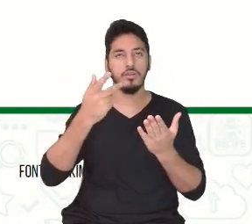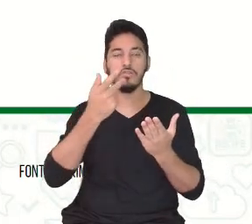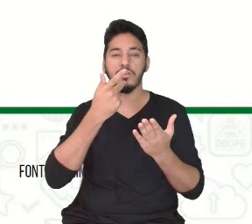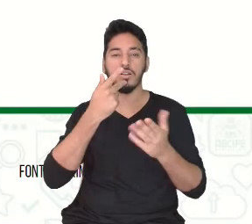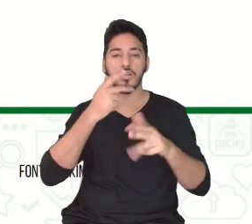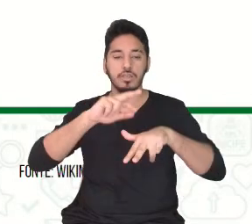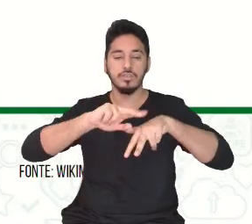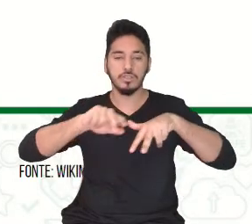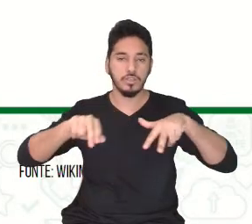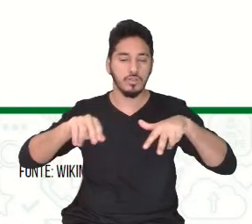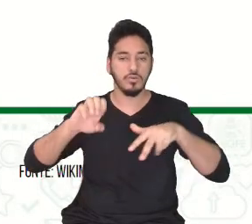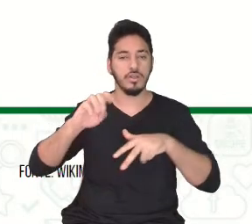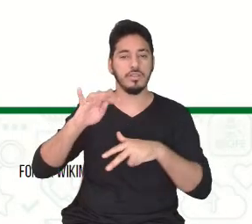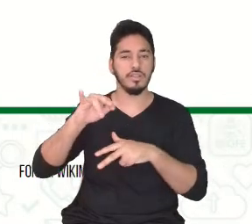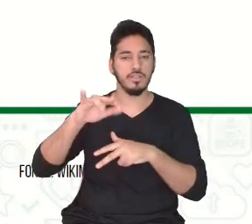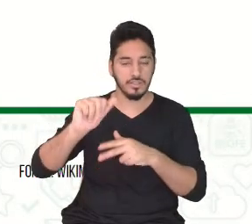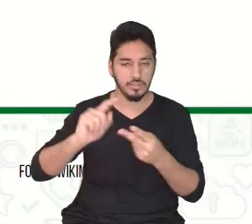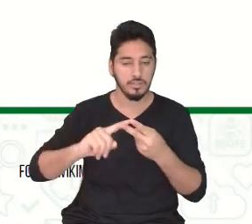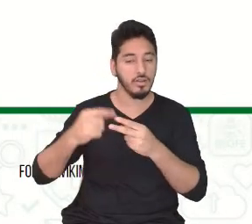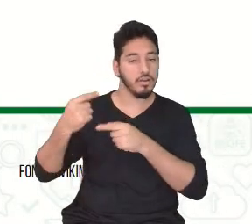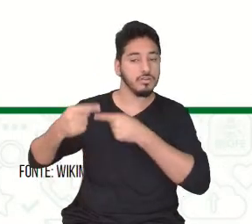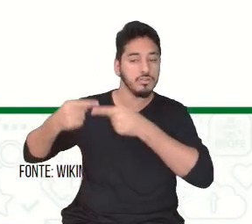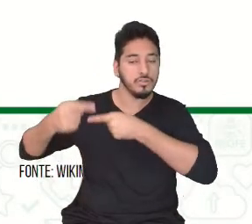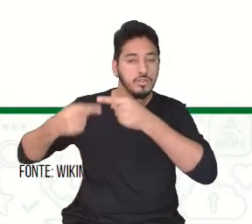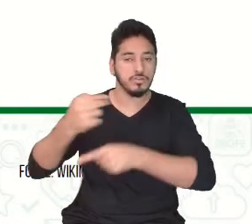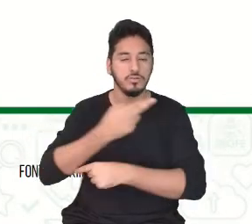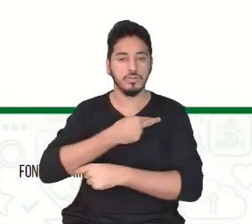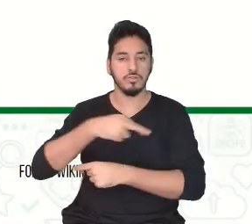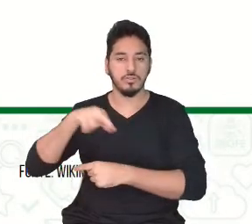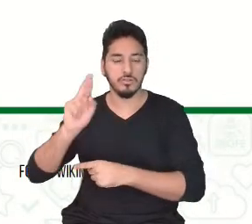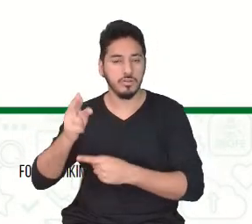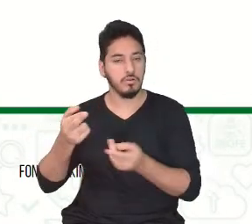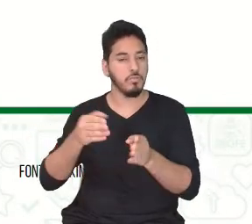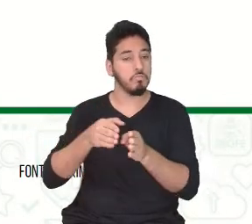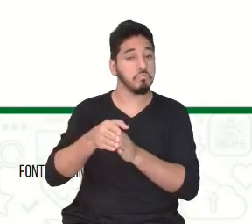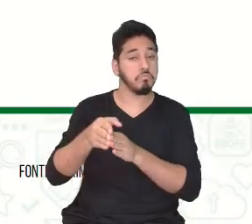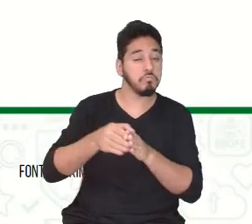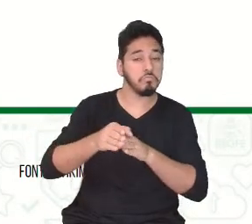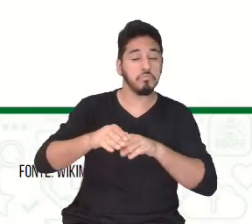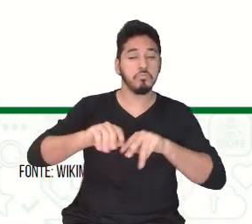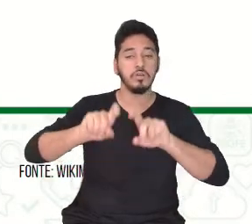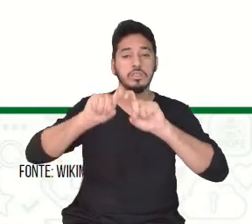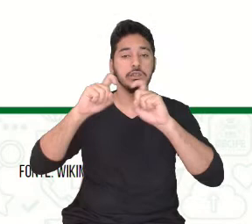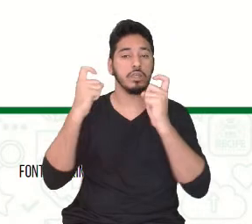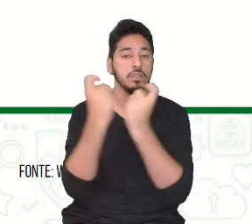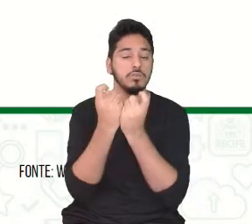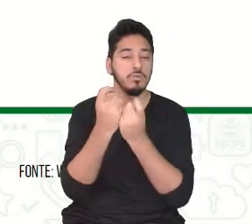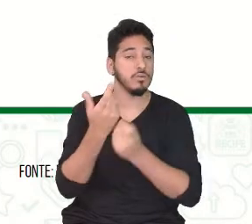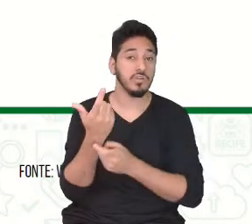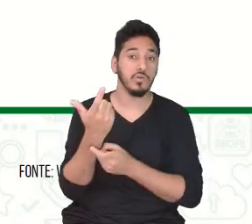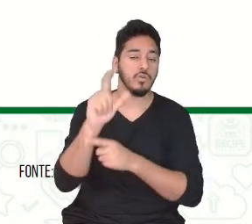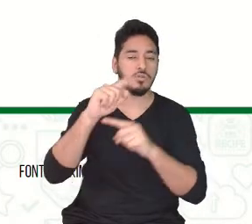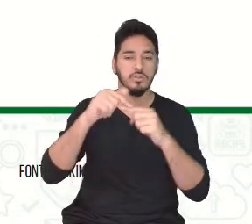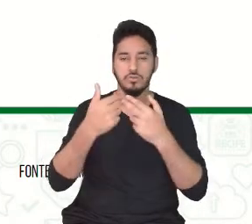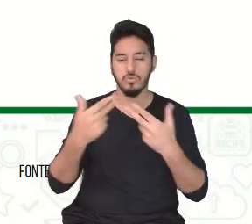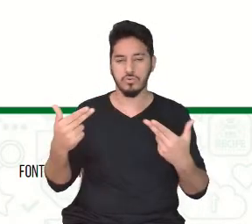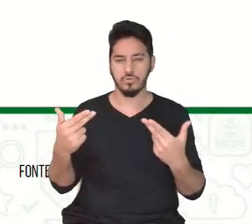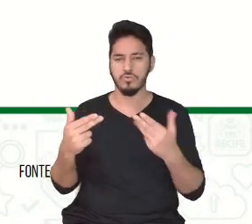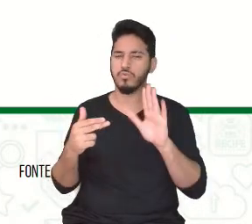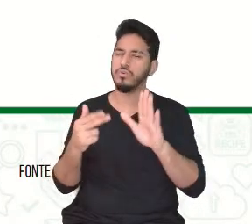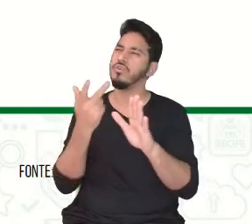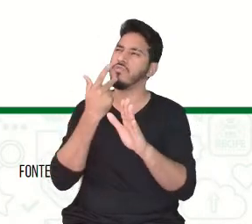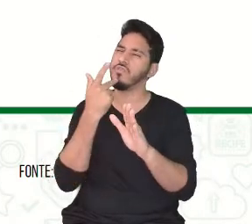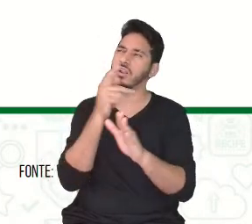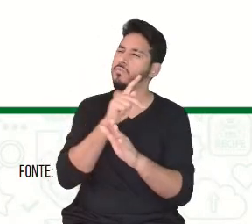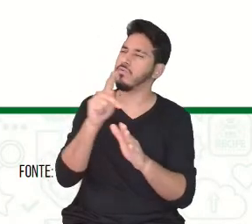gênero, etnia, geração, região, religião, orientação sexual, entre outros pontos. O que quer dizer